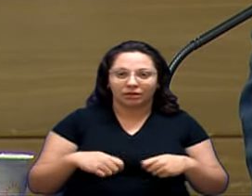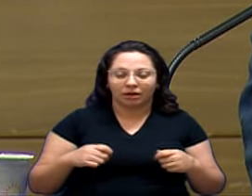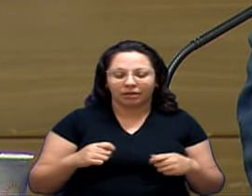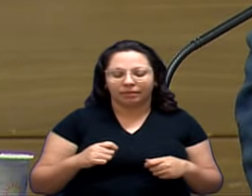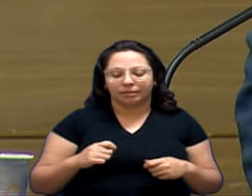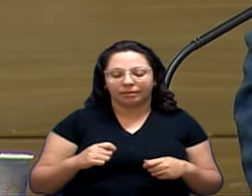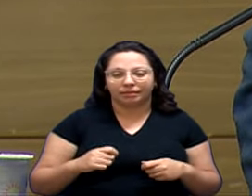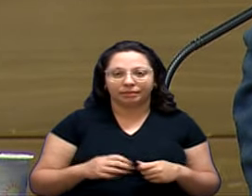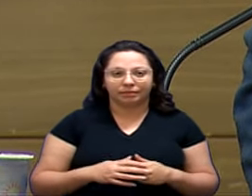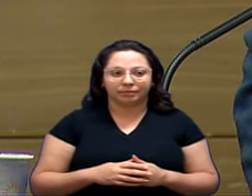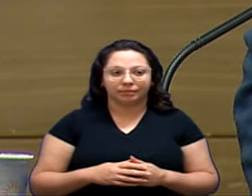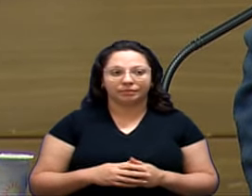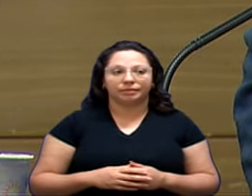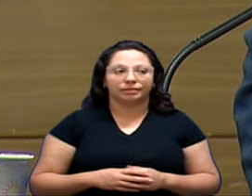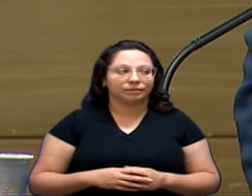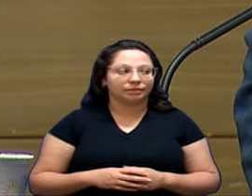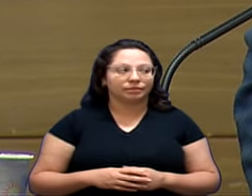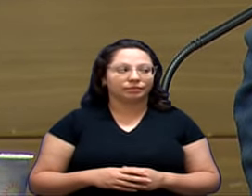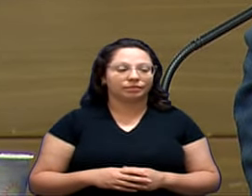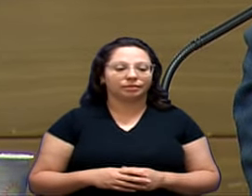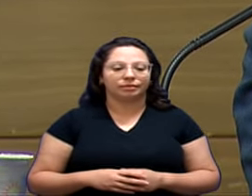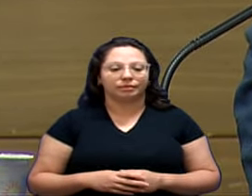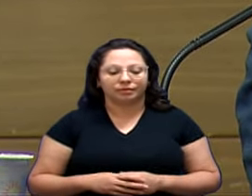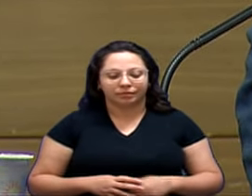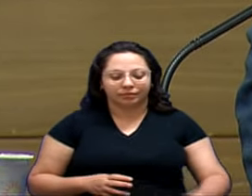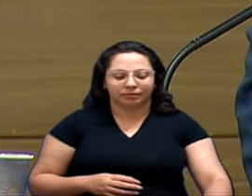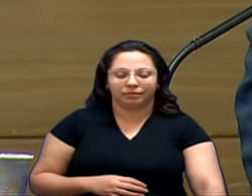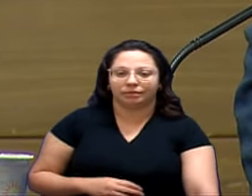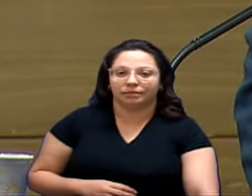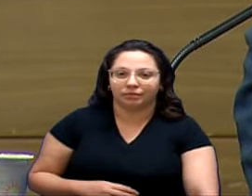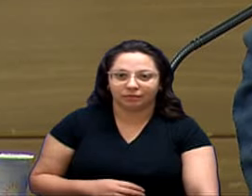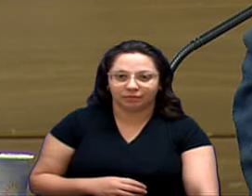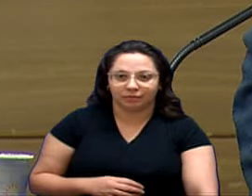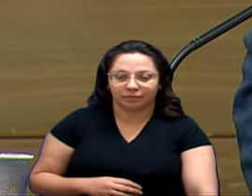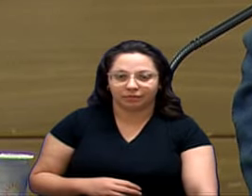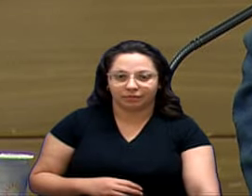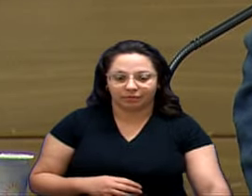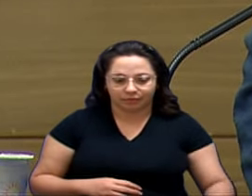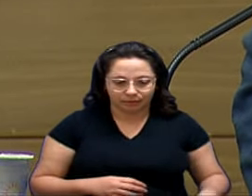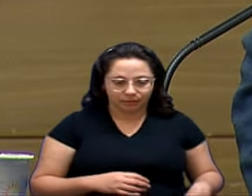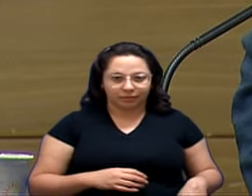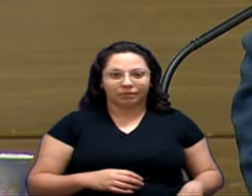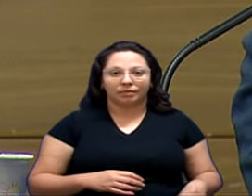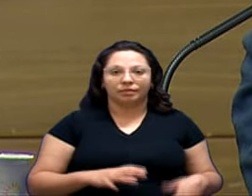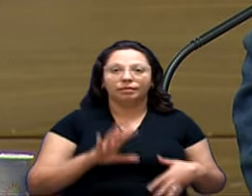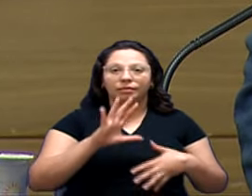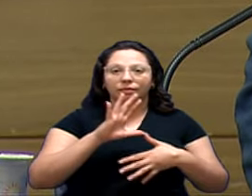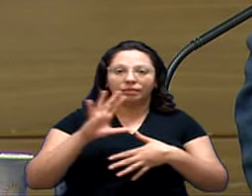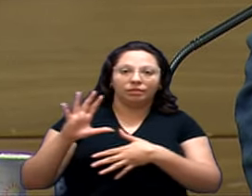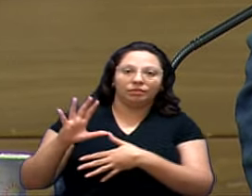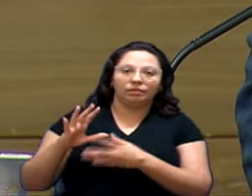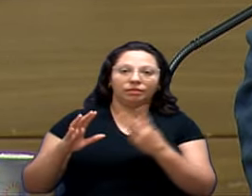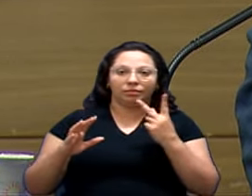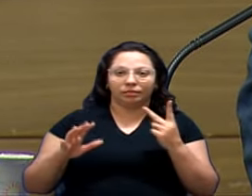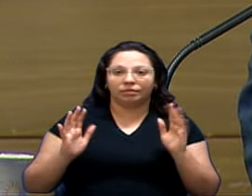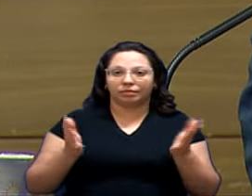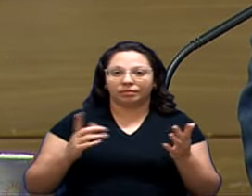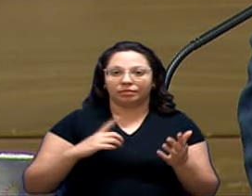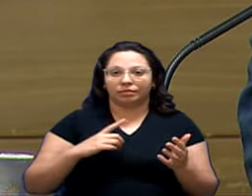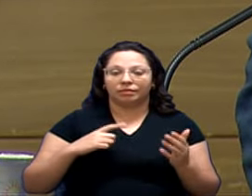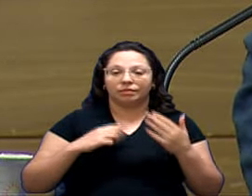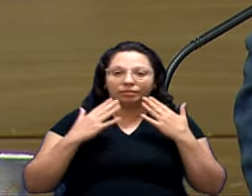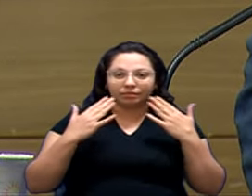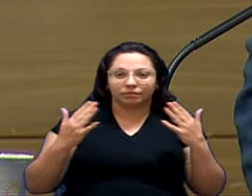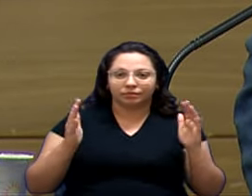para que é os dois os dois mapas já estão expostos né se acessar o